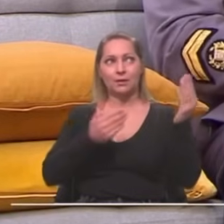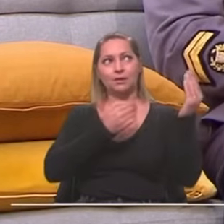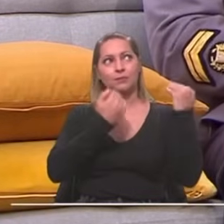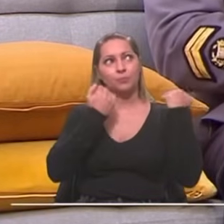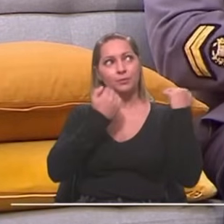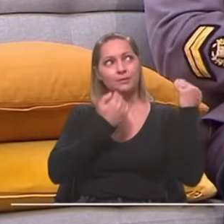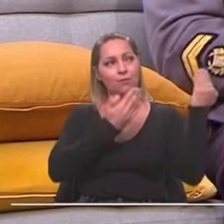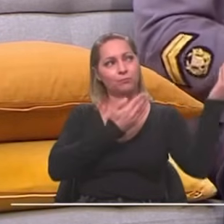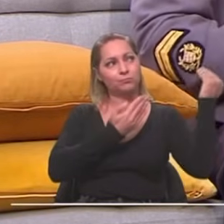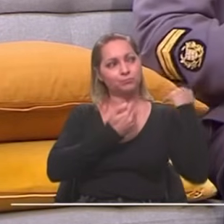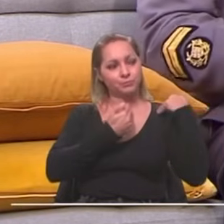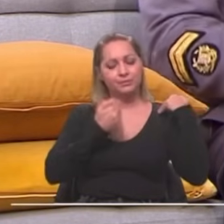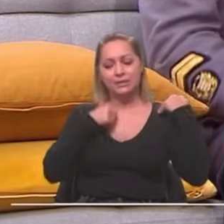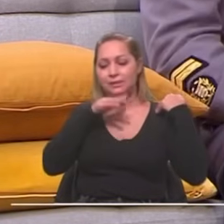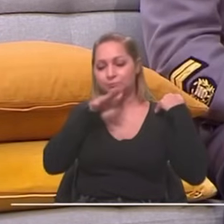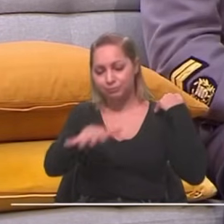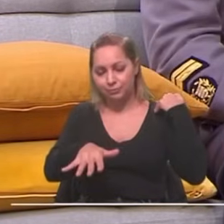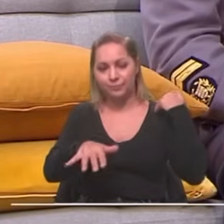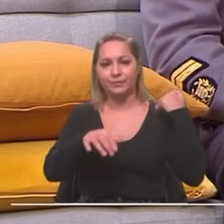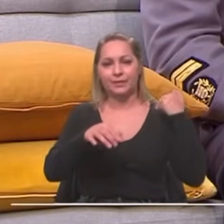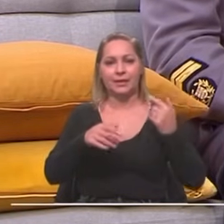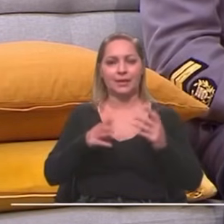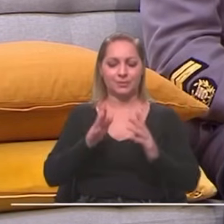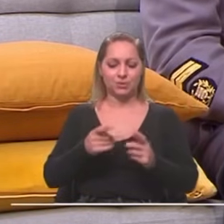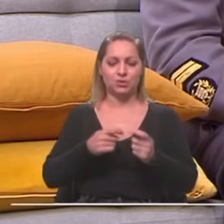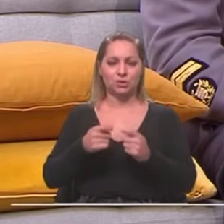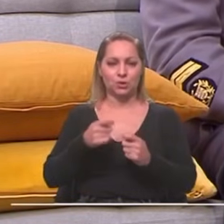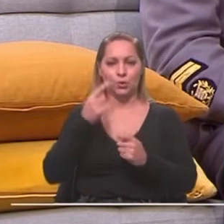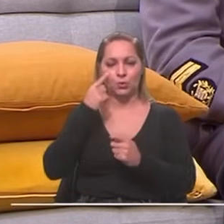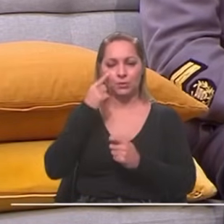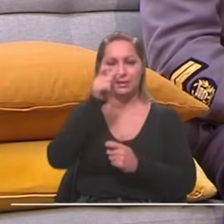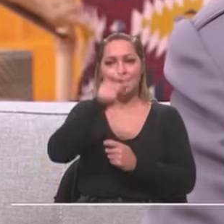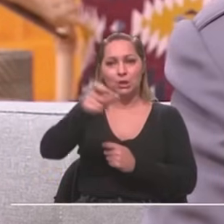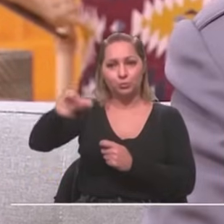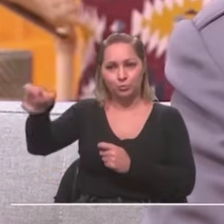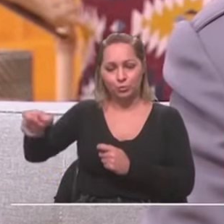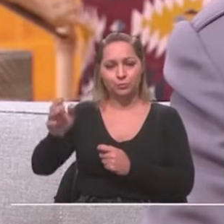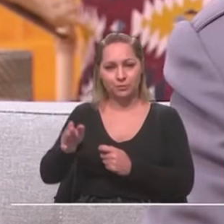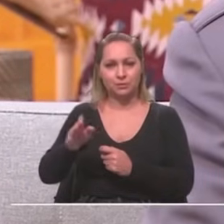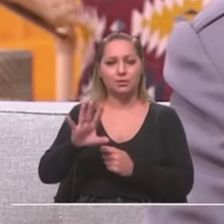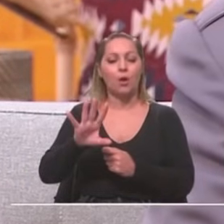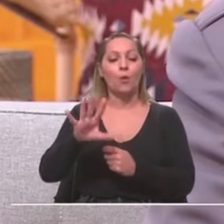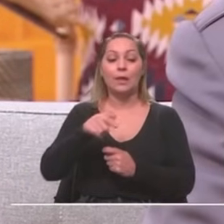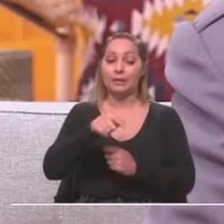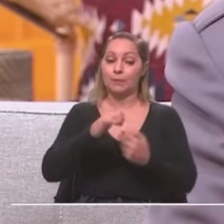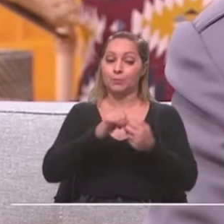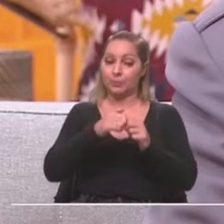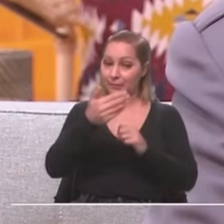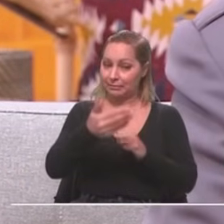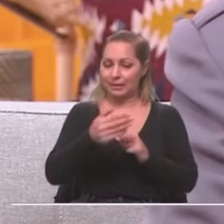ter uma sensibilidade própria, para gerir pessoas. Tem que conhecer o soldado, tem que saber quando é que ele tem problemas, quando é que